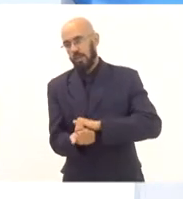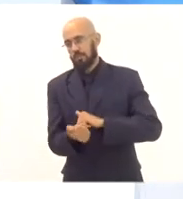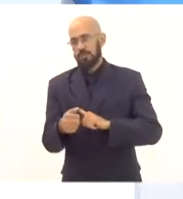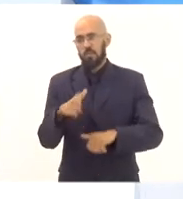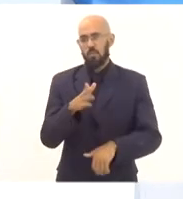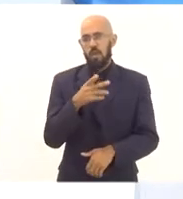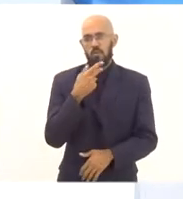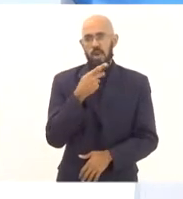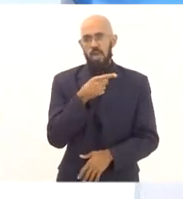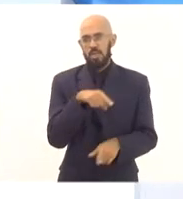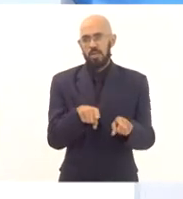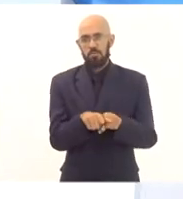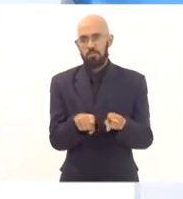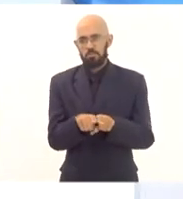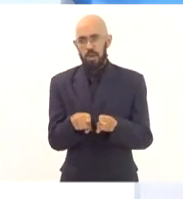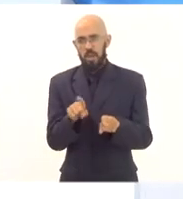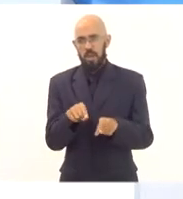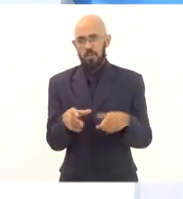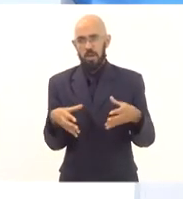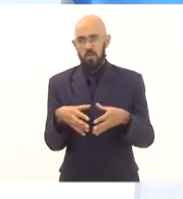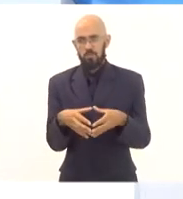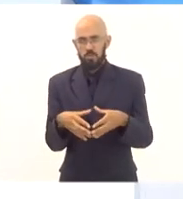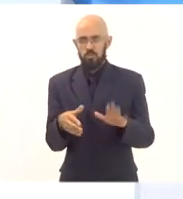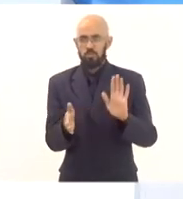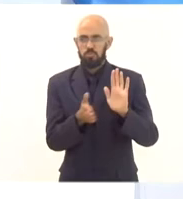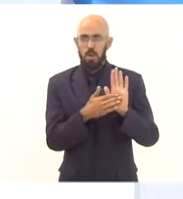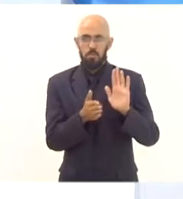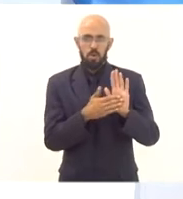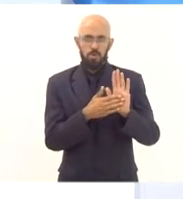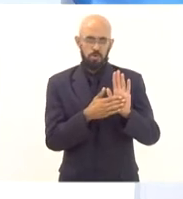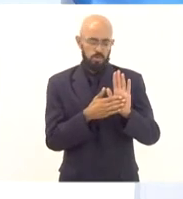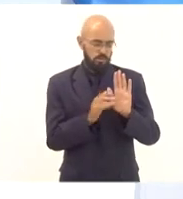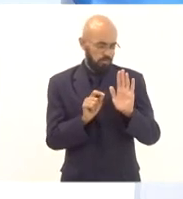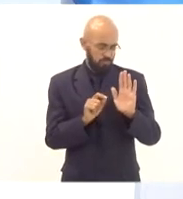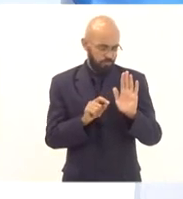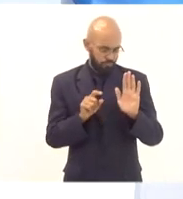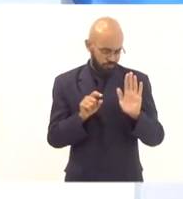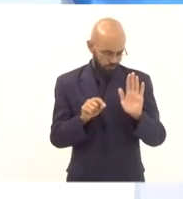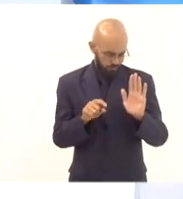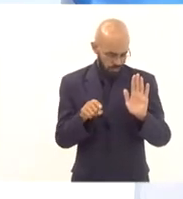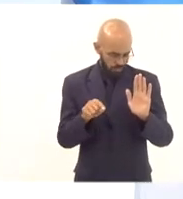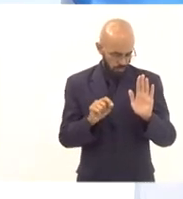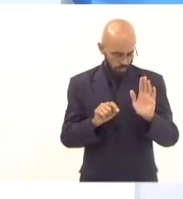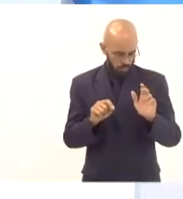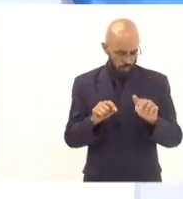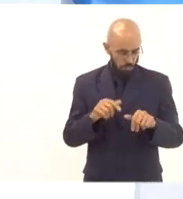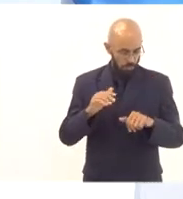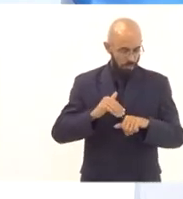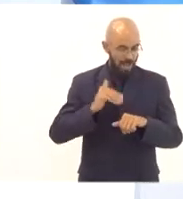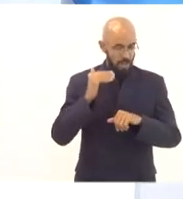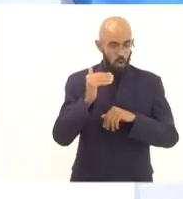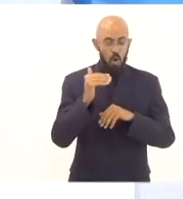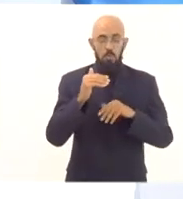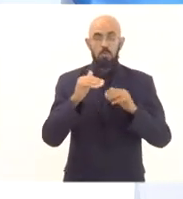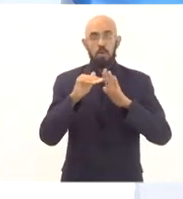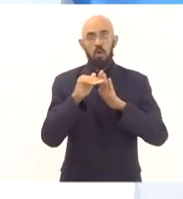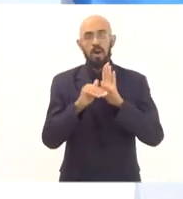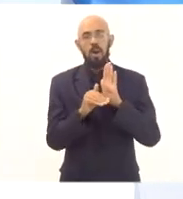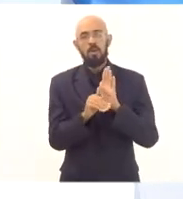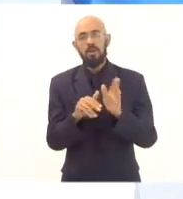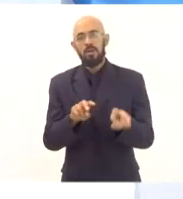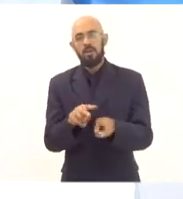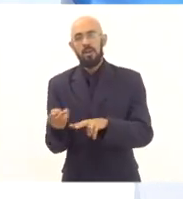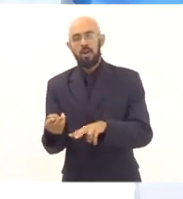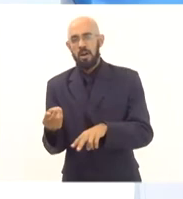disse aqui é uma condição de proposição a gente sabe que é o maior programa de transferência de renda hoje do Estado